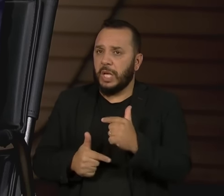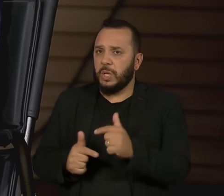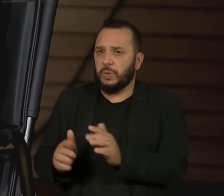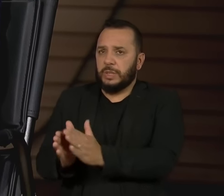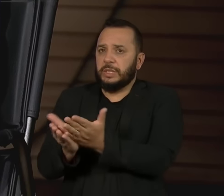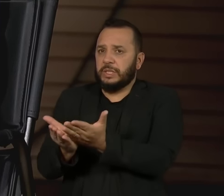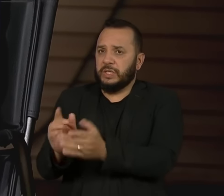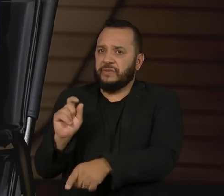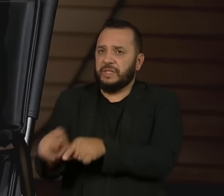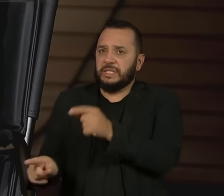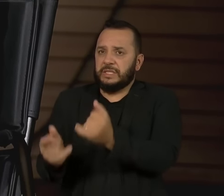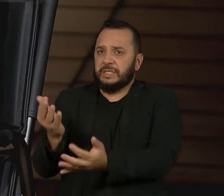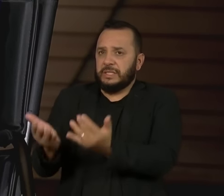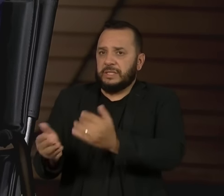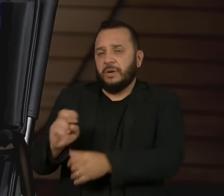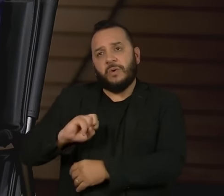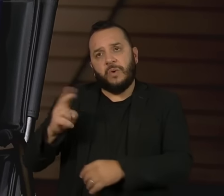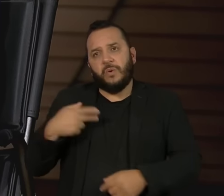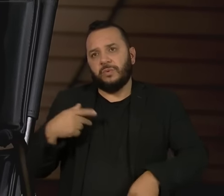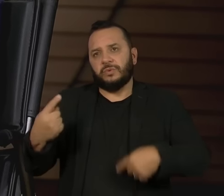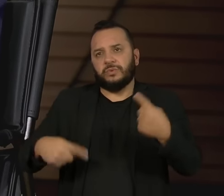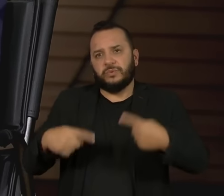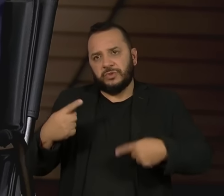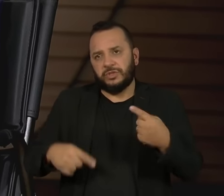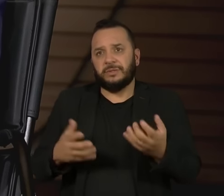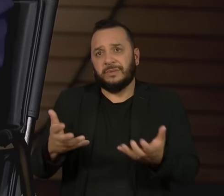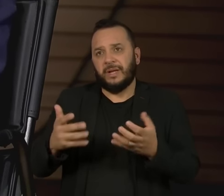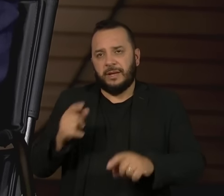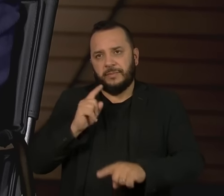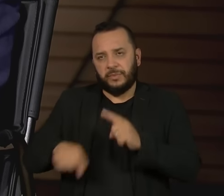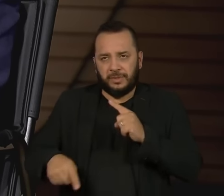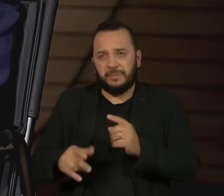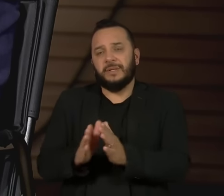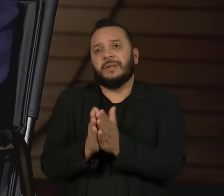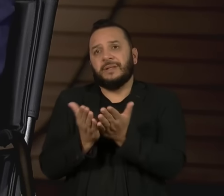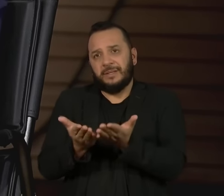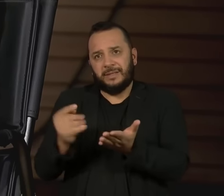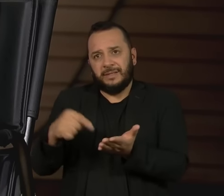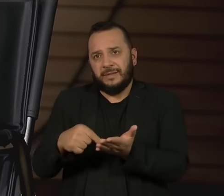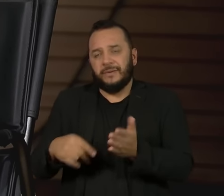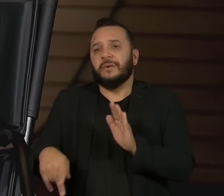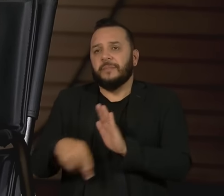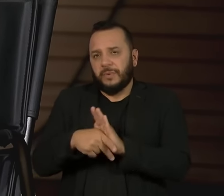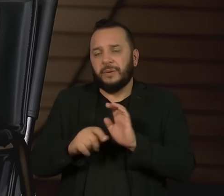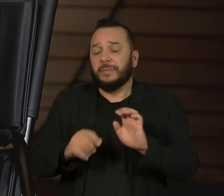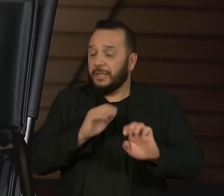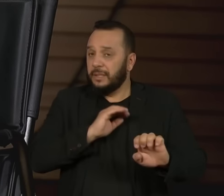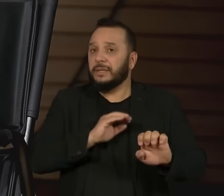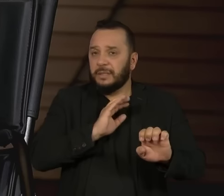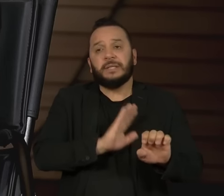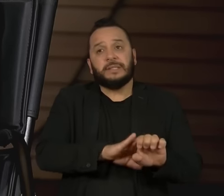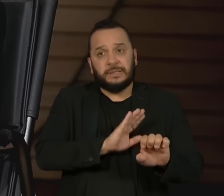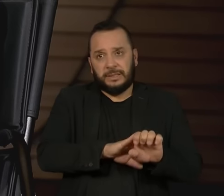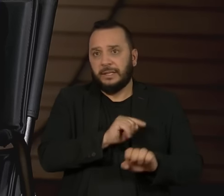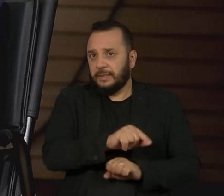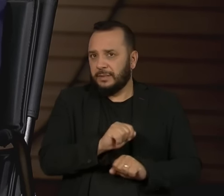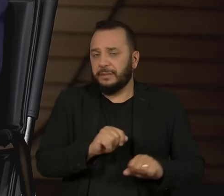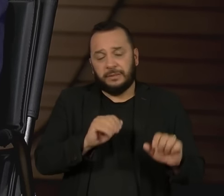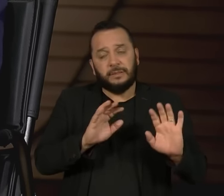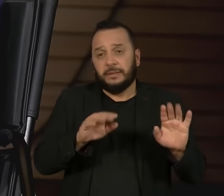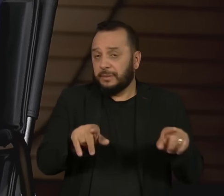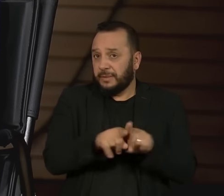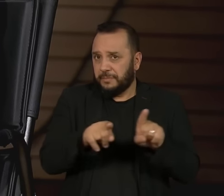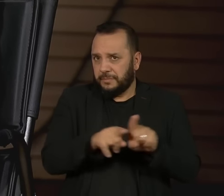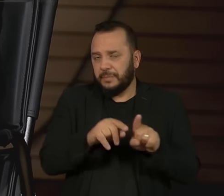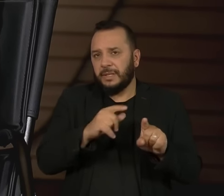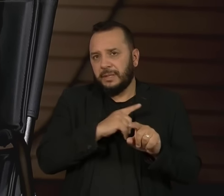livros ou discutindo e querendo censurar livros progressistas, mas você vê na Europa ao contrário. Você vê pessoas na Europa, como na Inglaterra,